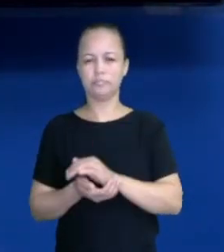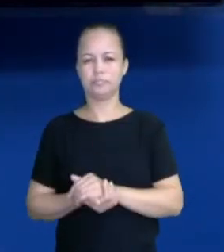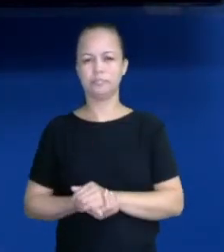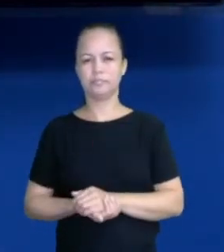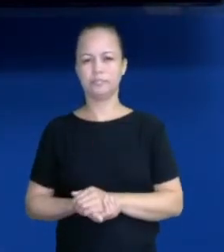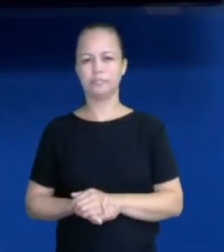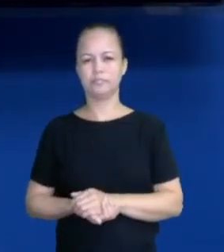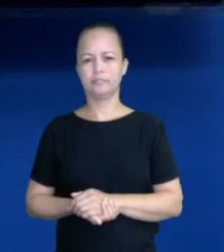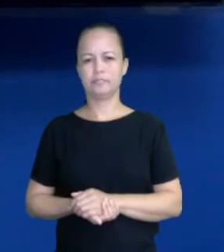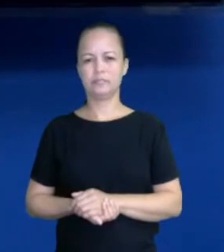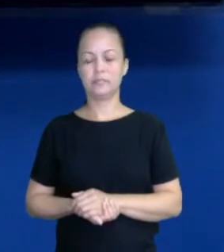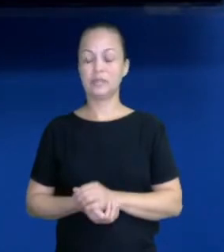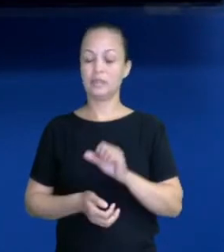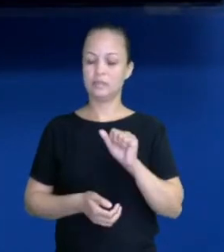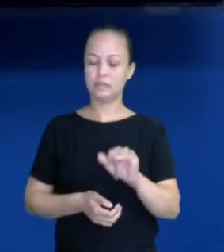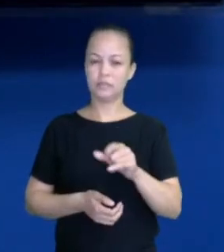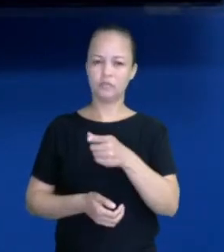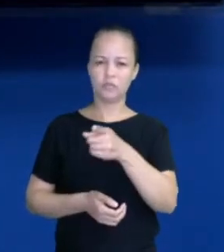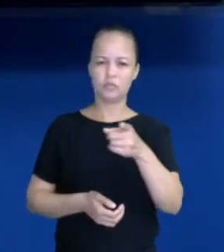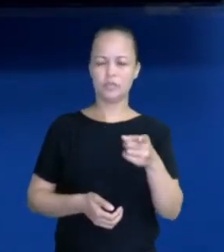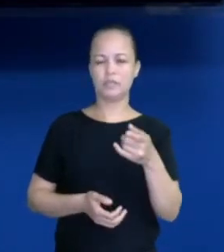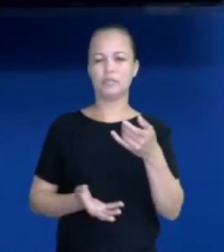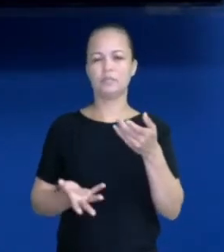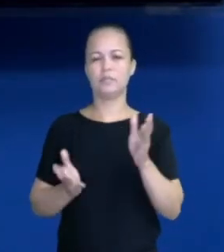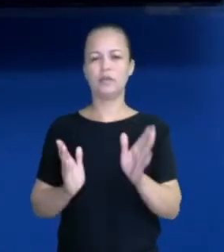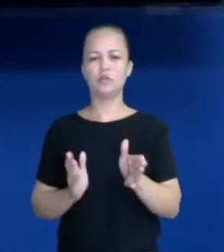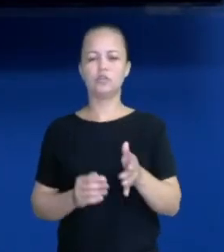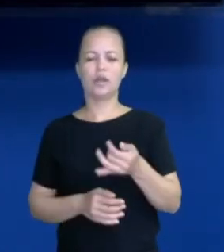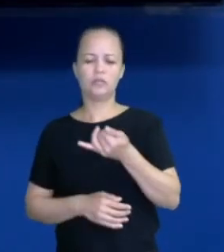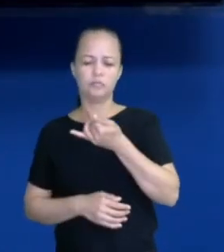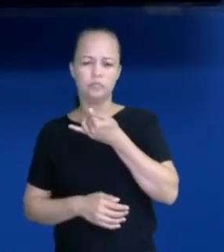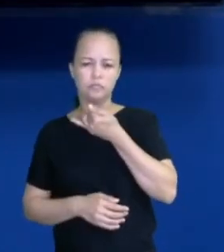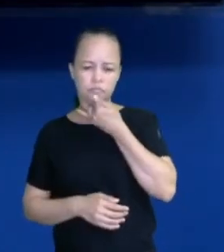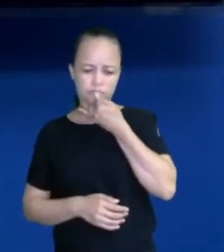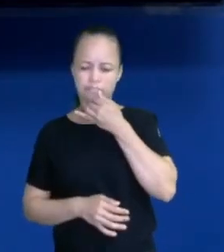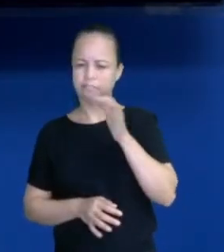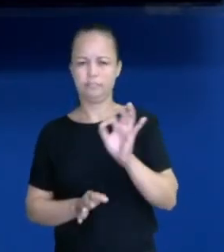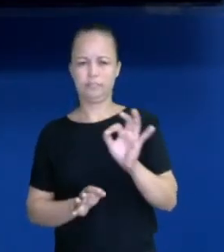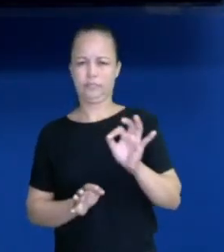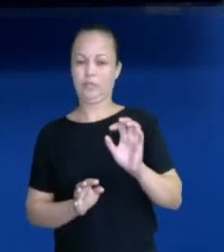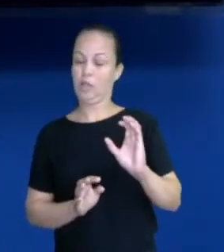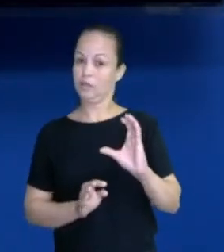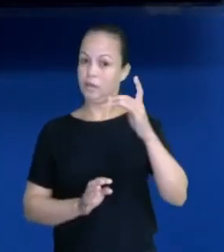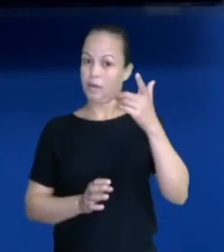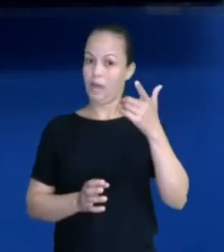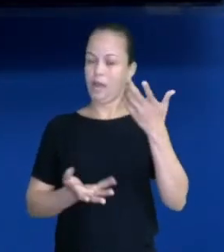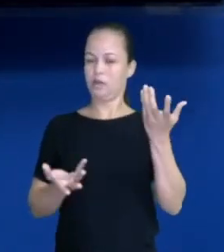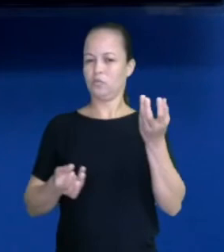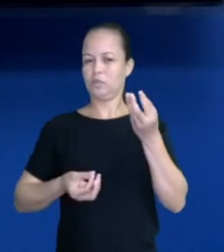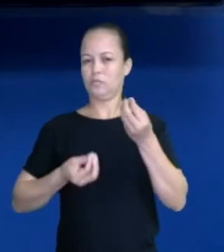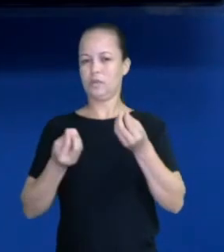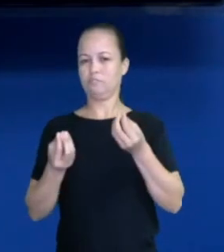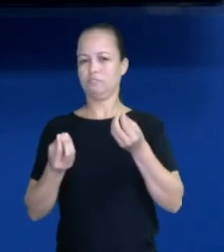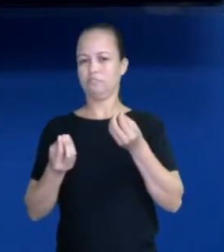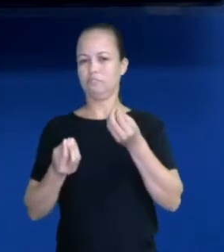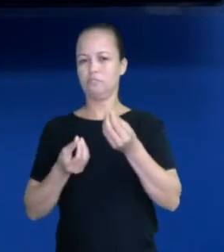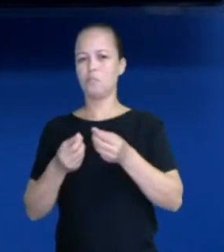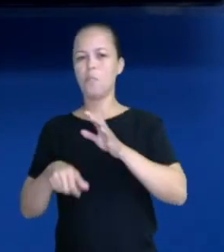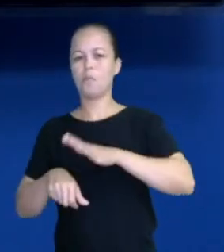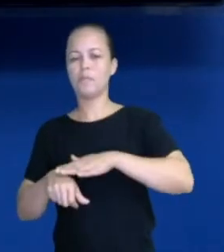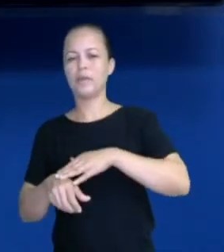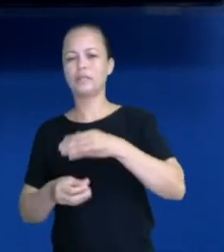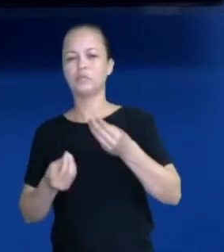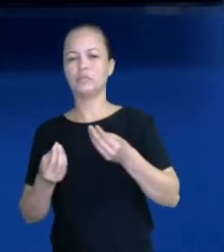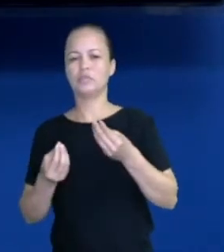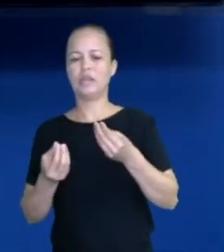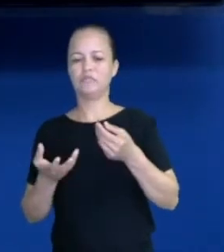Se você se deparou, não fica triste. Claro que é uma situação em que a gente não tem como ficar alegre e